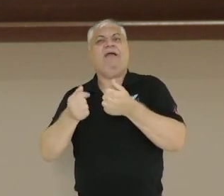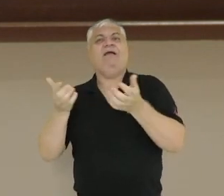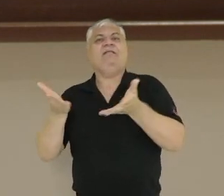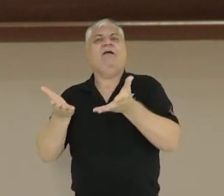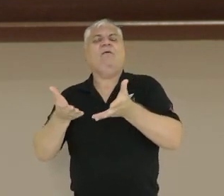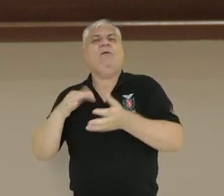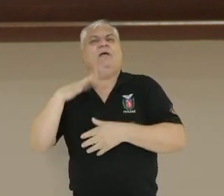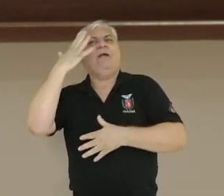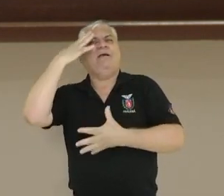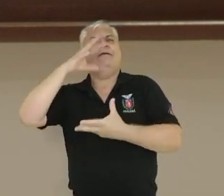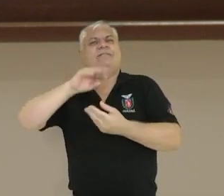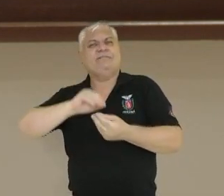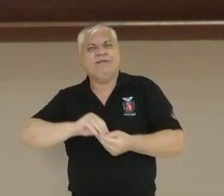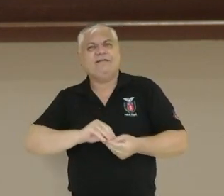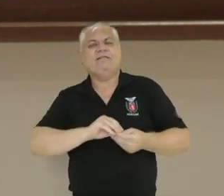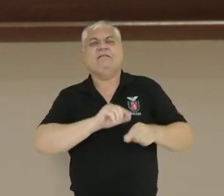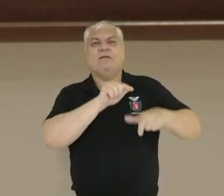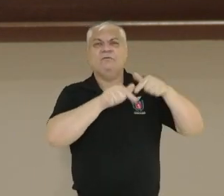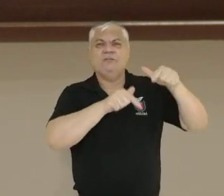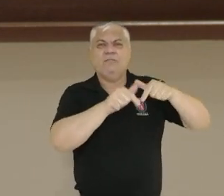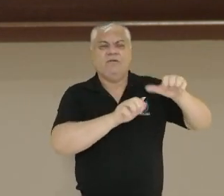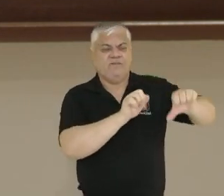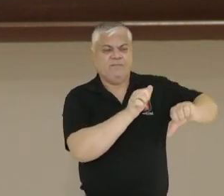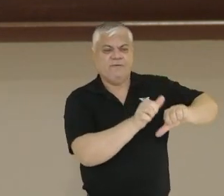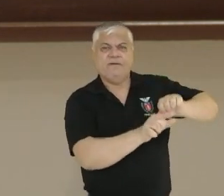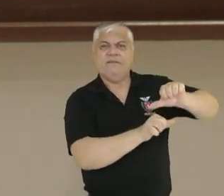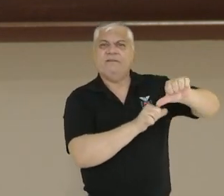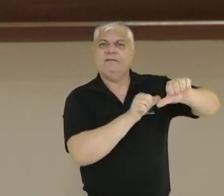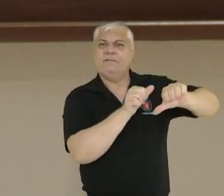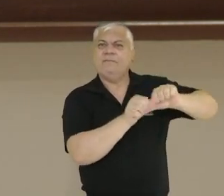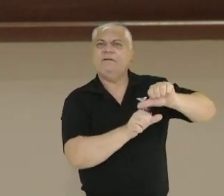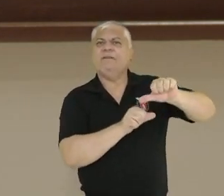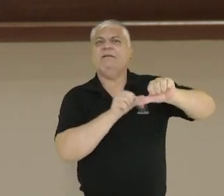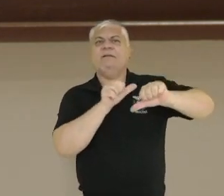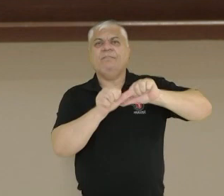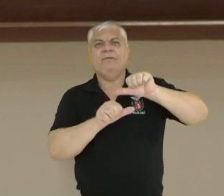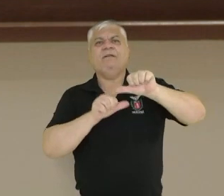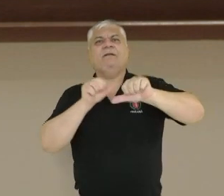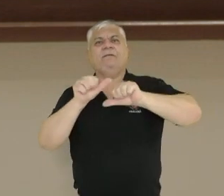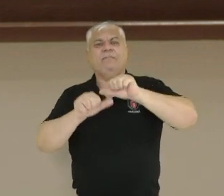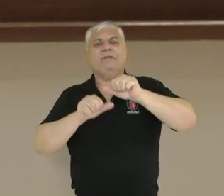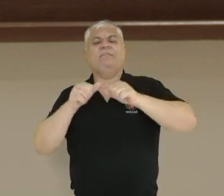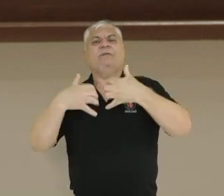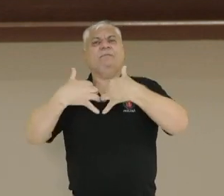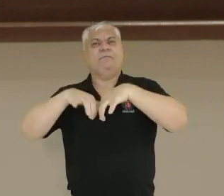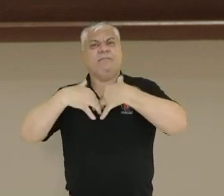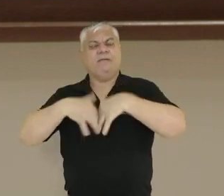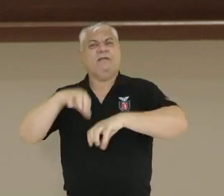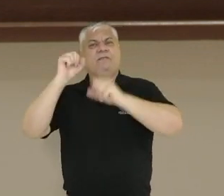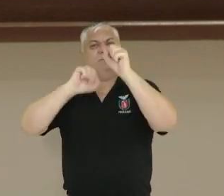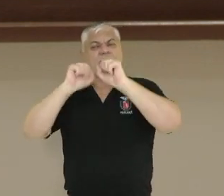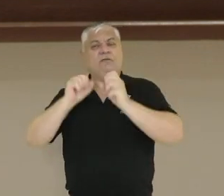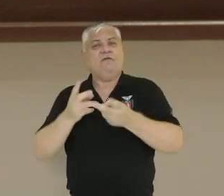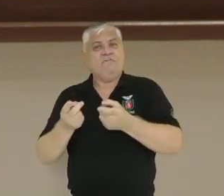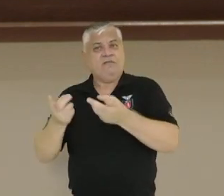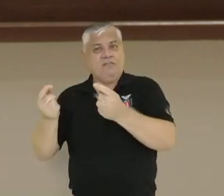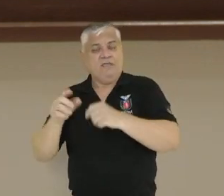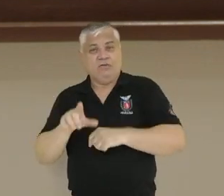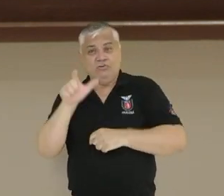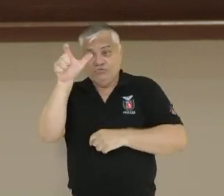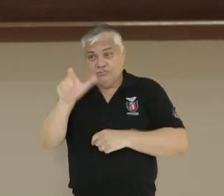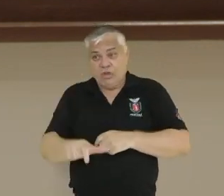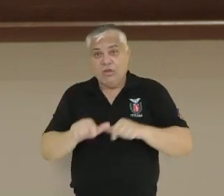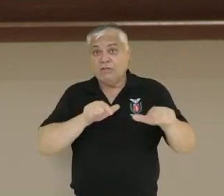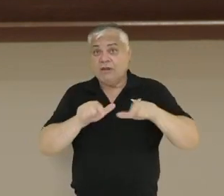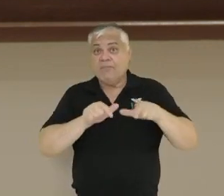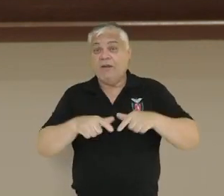que o trabalho foi cada vez mais assumindo um caráter de mercadoria, tá? Não apenas o trabalho, mas também